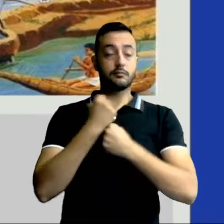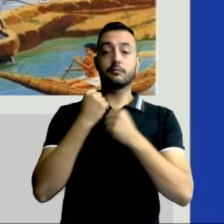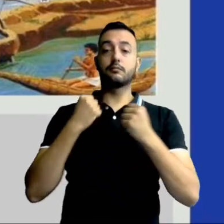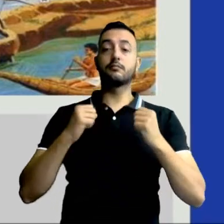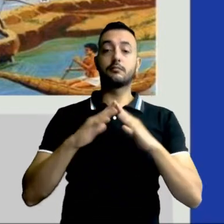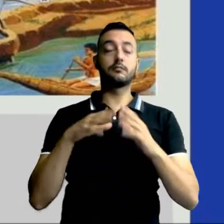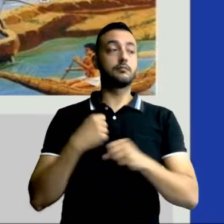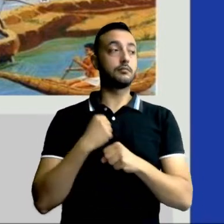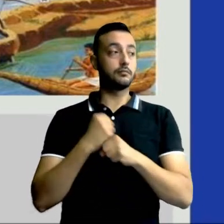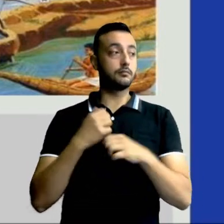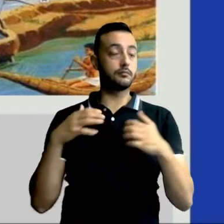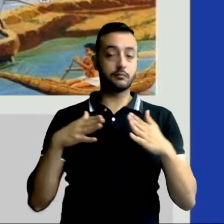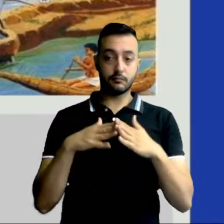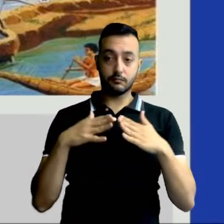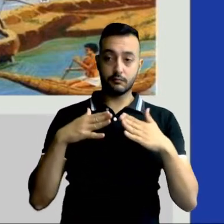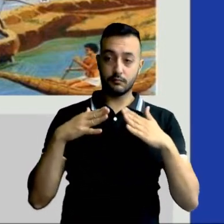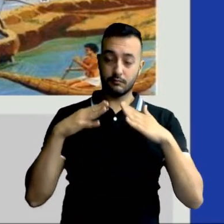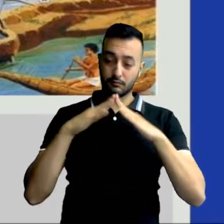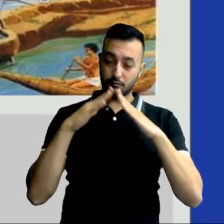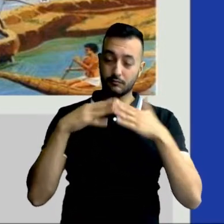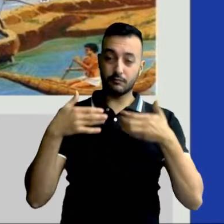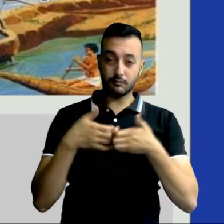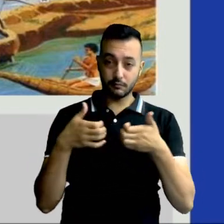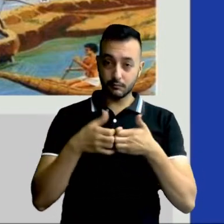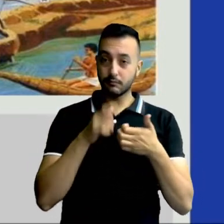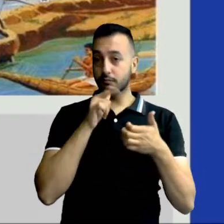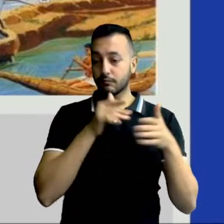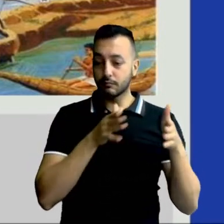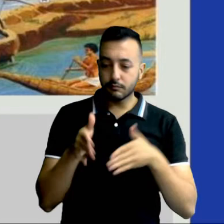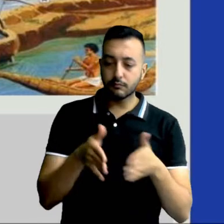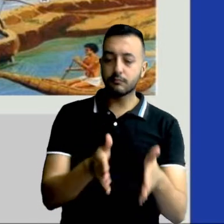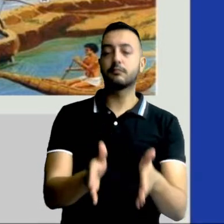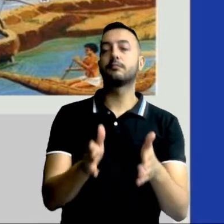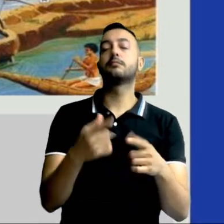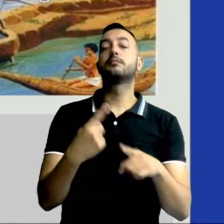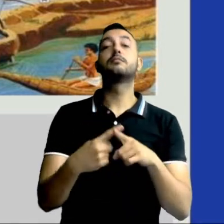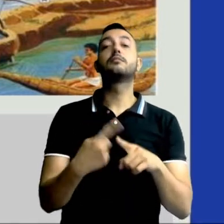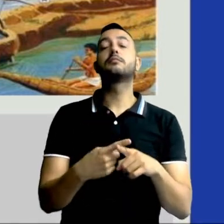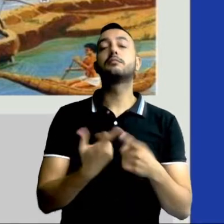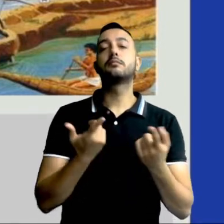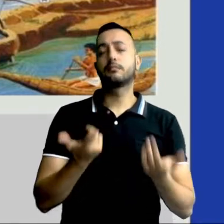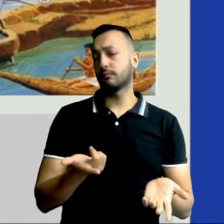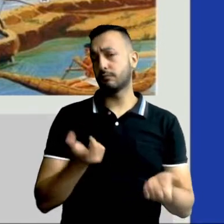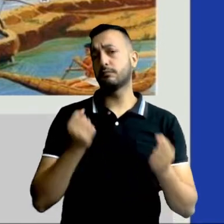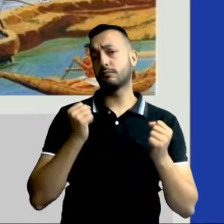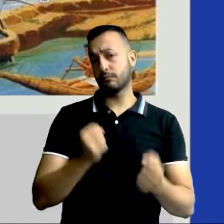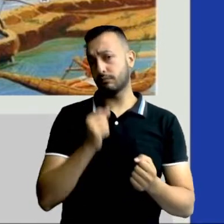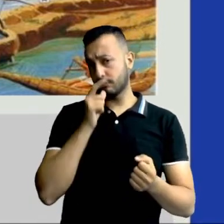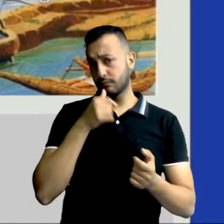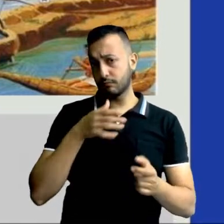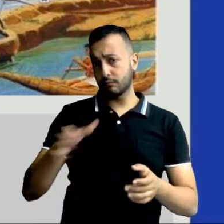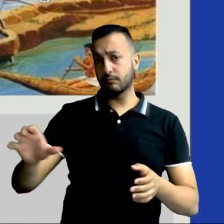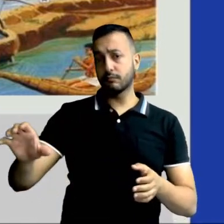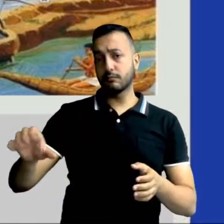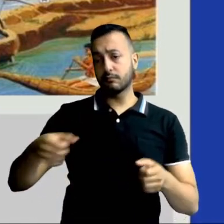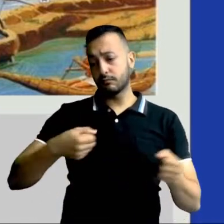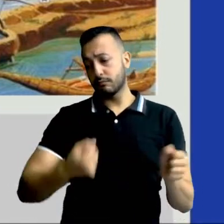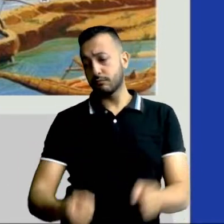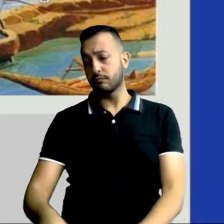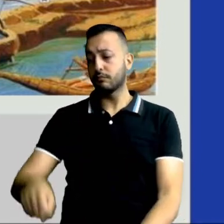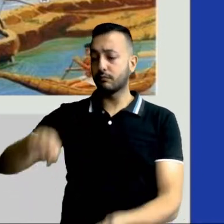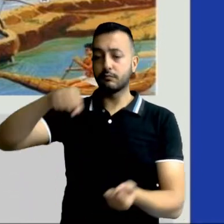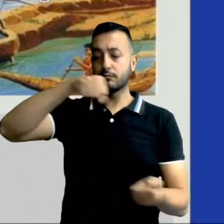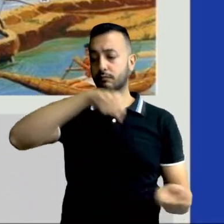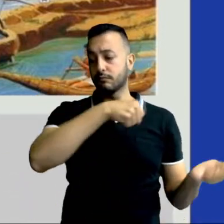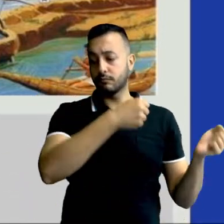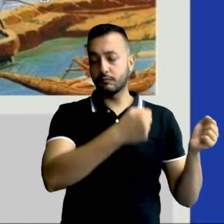aos rios e as nascentes de água porque próximos aos Rios né porque eles tenham como se abastecer abastecer da